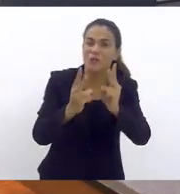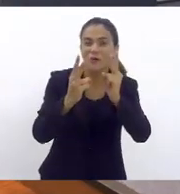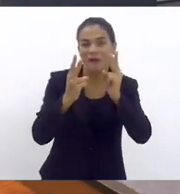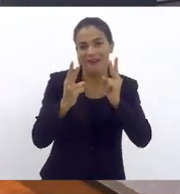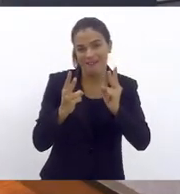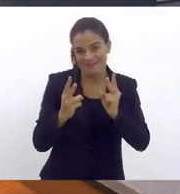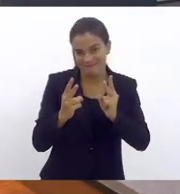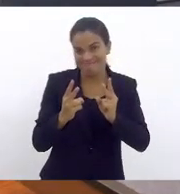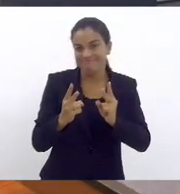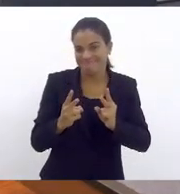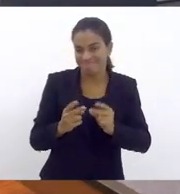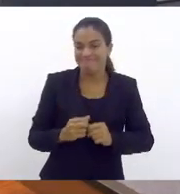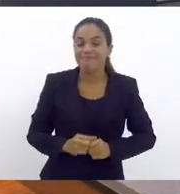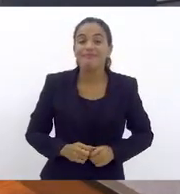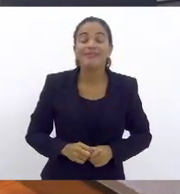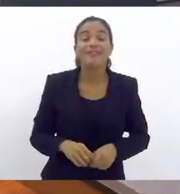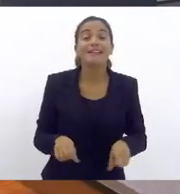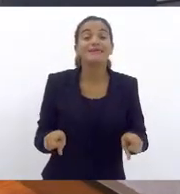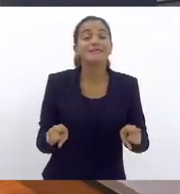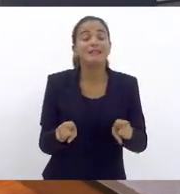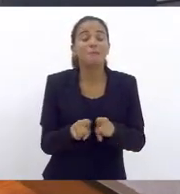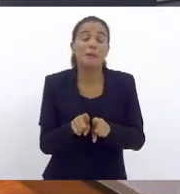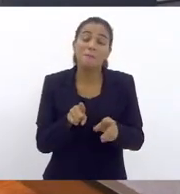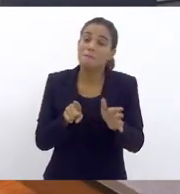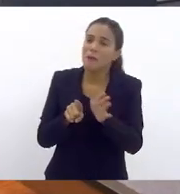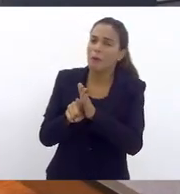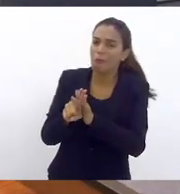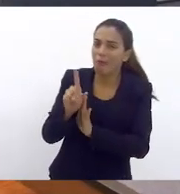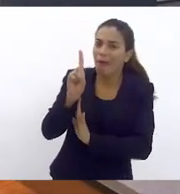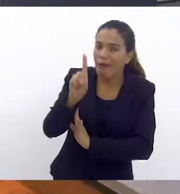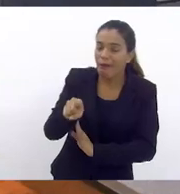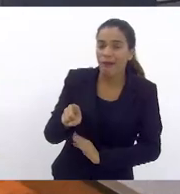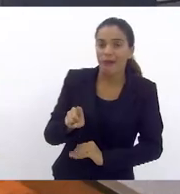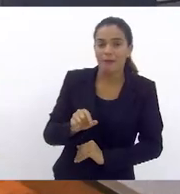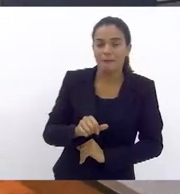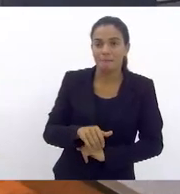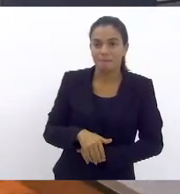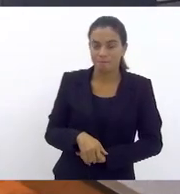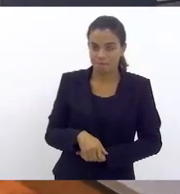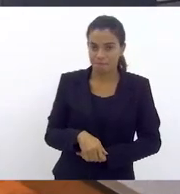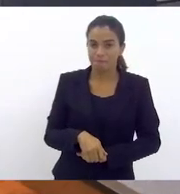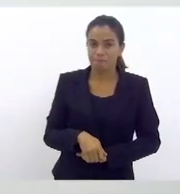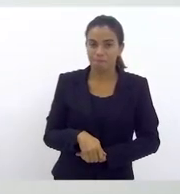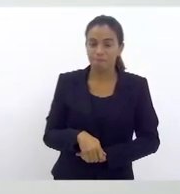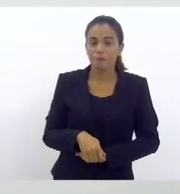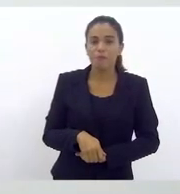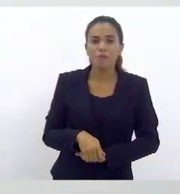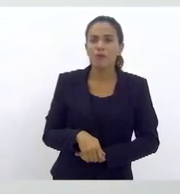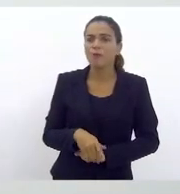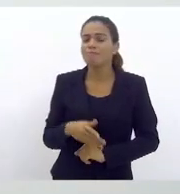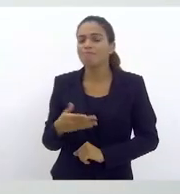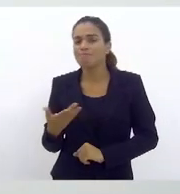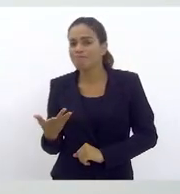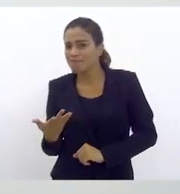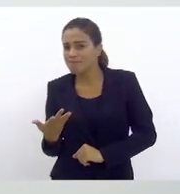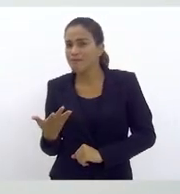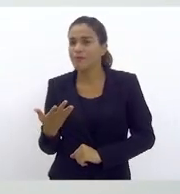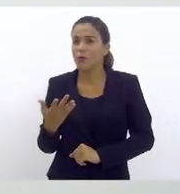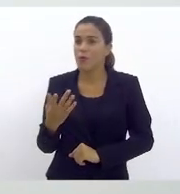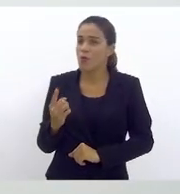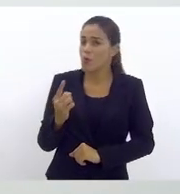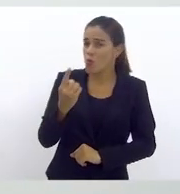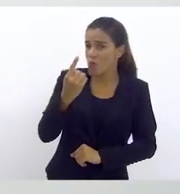nesse esforço mas a minha questão é a seguinte é uma um ativo